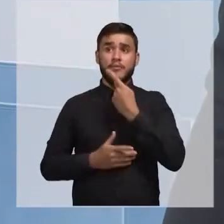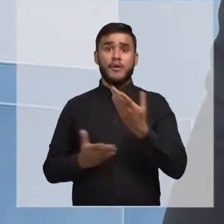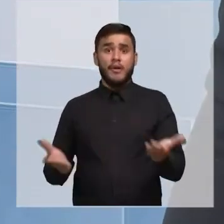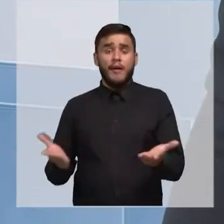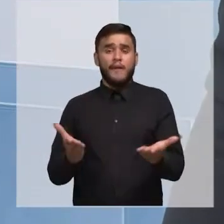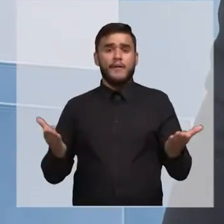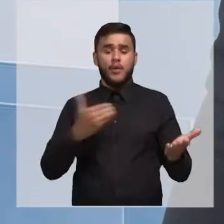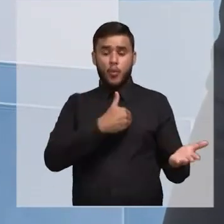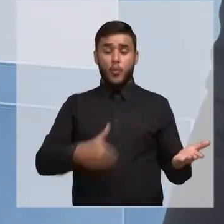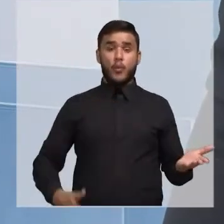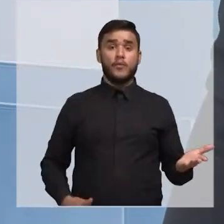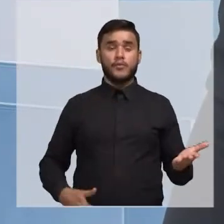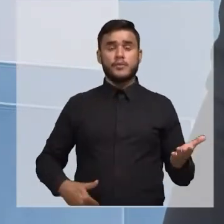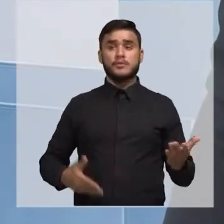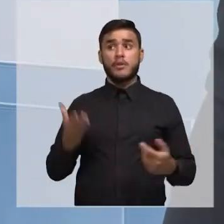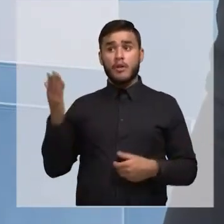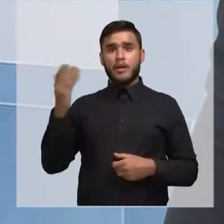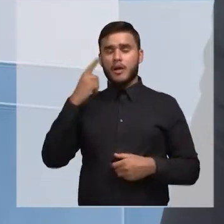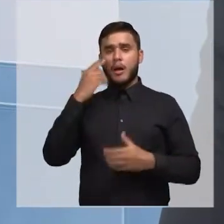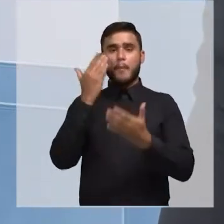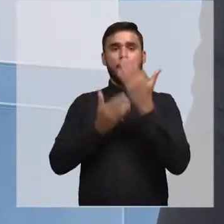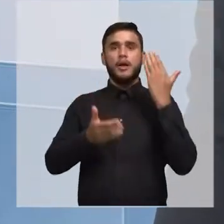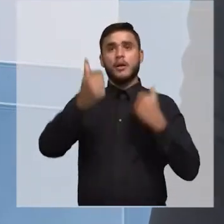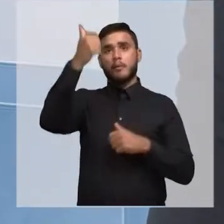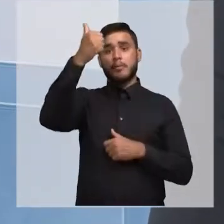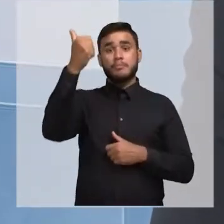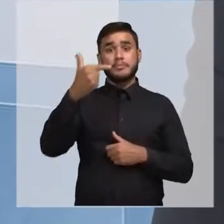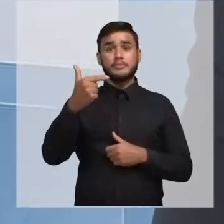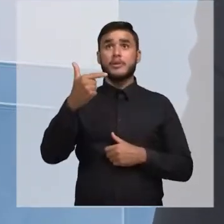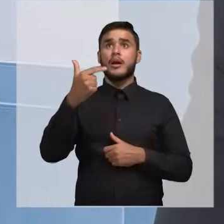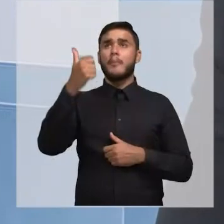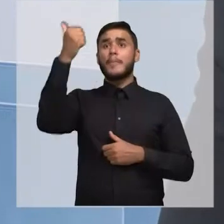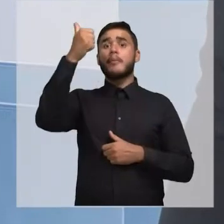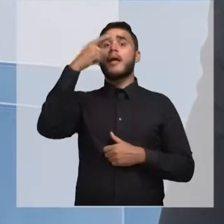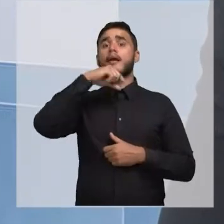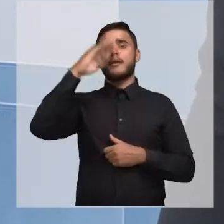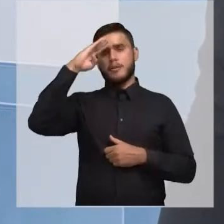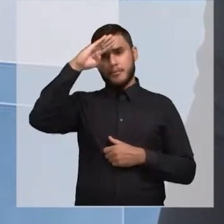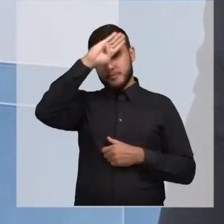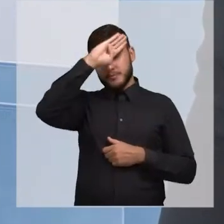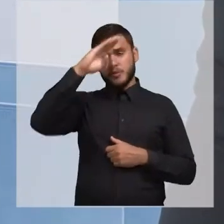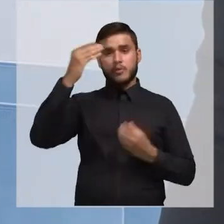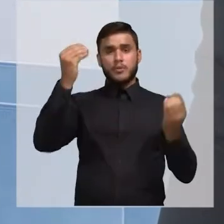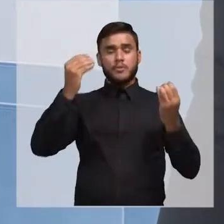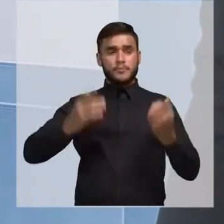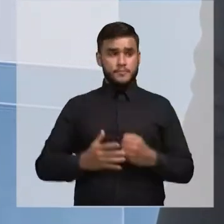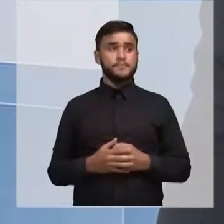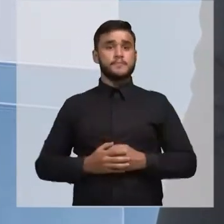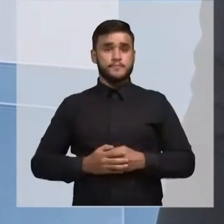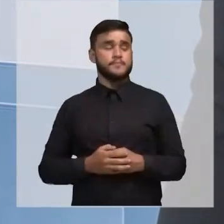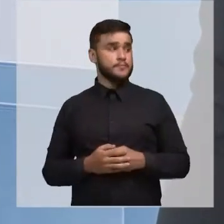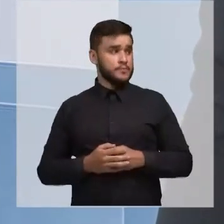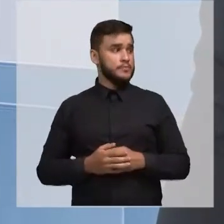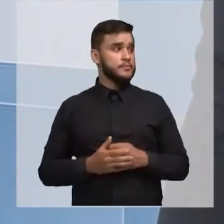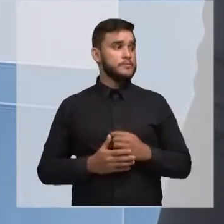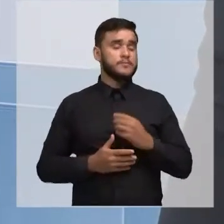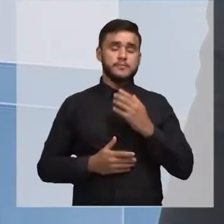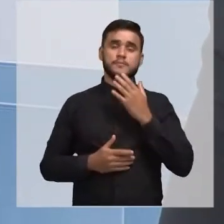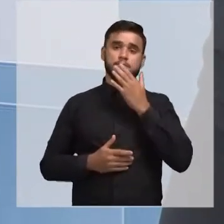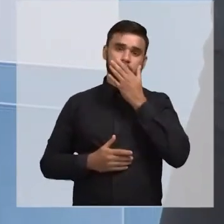agora, está perdendo para o Bolsonaro na terra dele. Tá aí, o cenário sem o Lula, Carlinhos, por favor, primeiro cenário. Primeiro